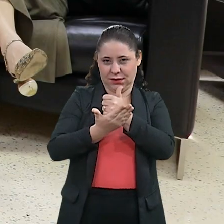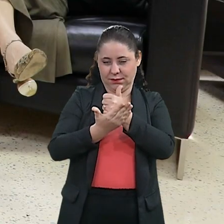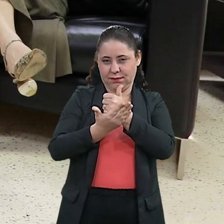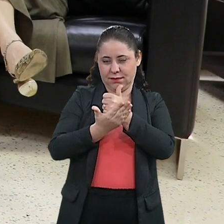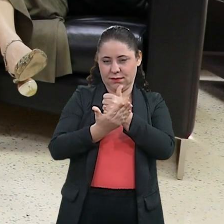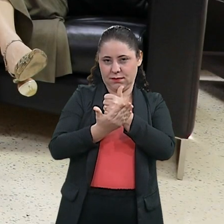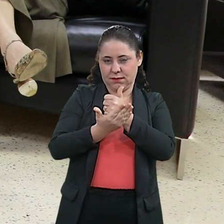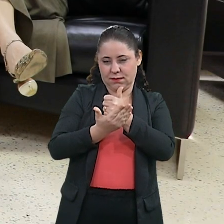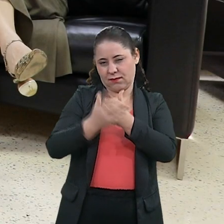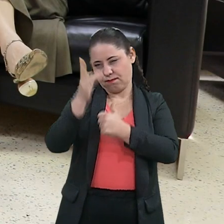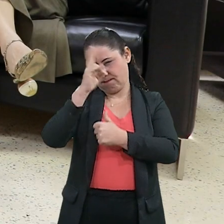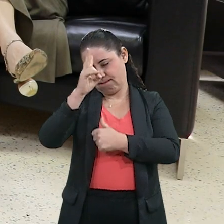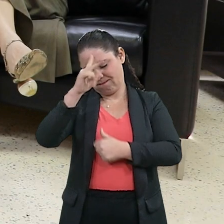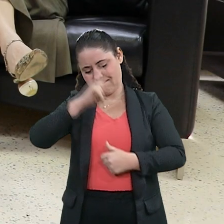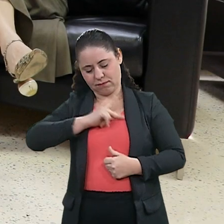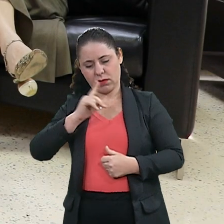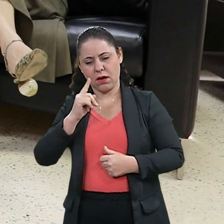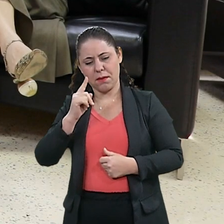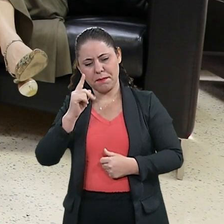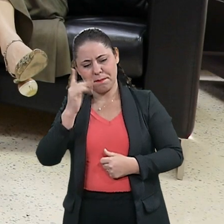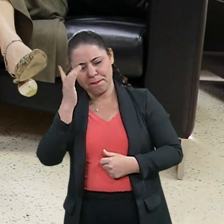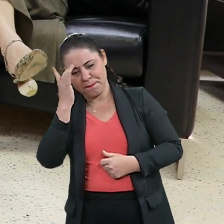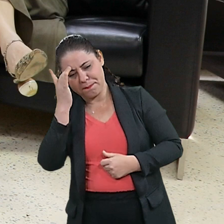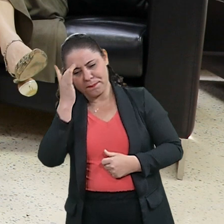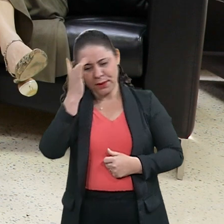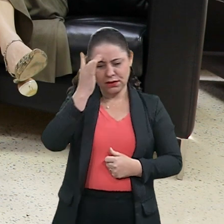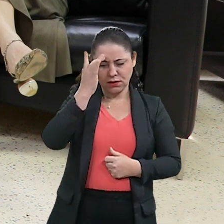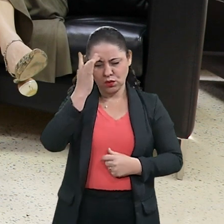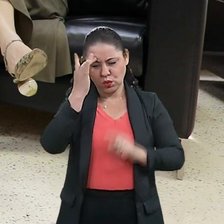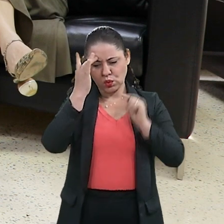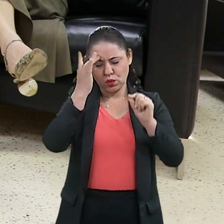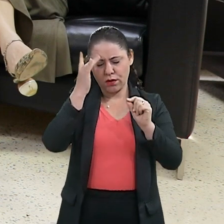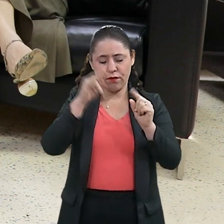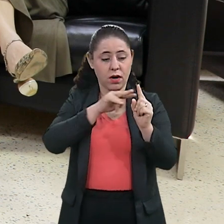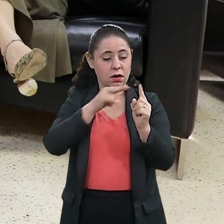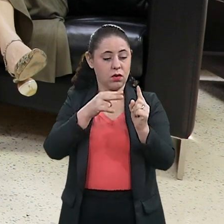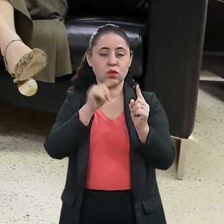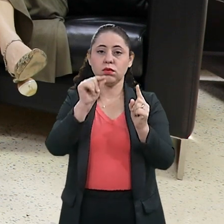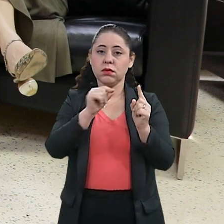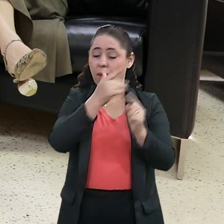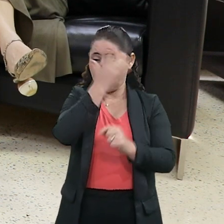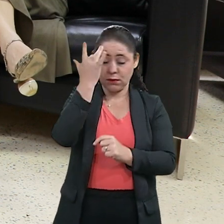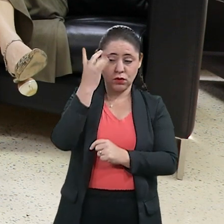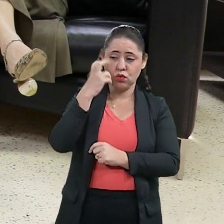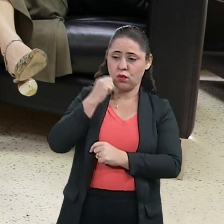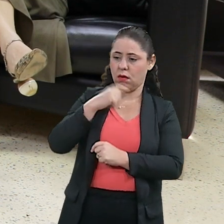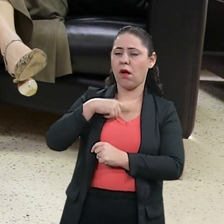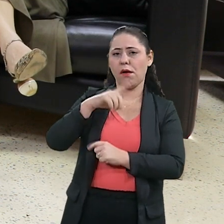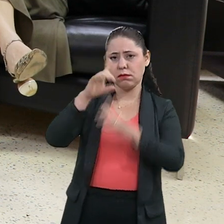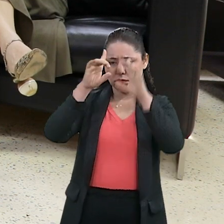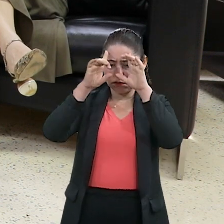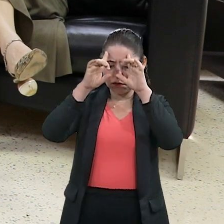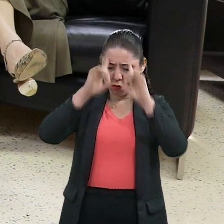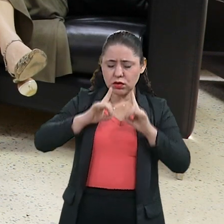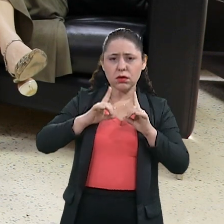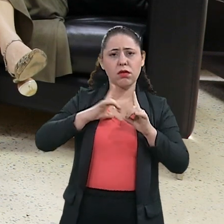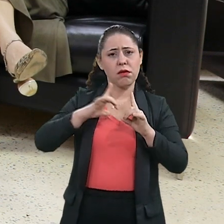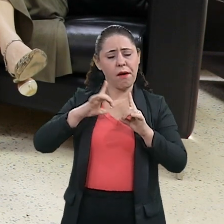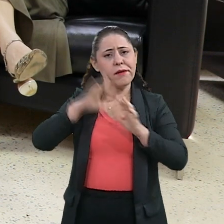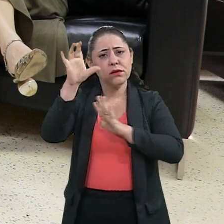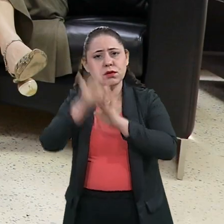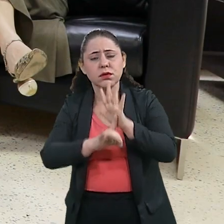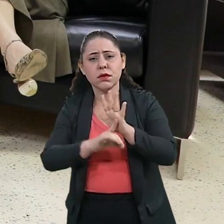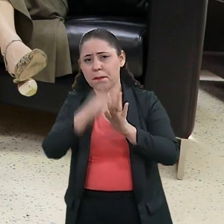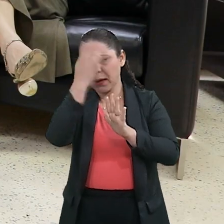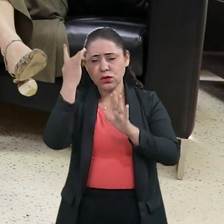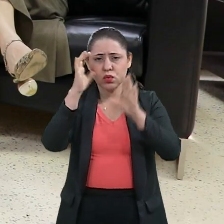Raízes? Ele foi pensado justamente nessa visão de que o adotado é um indivíduo, que ele tem que